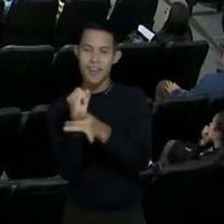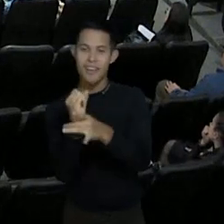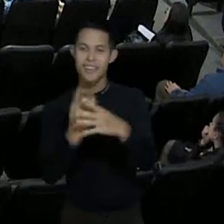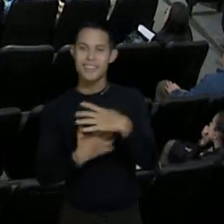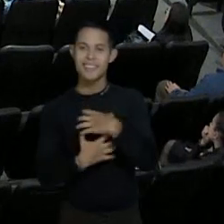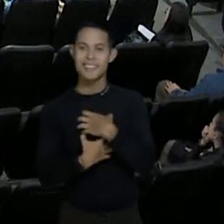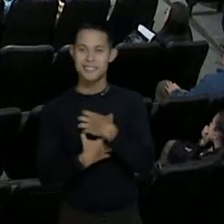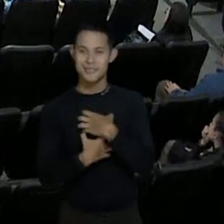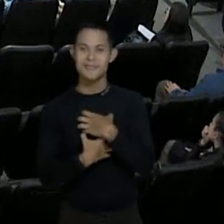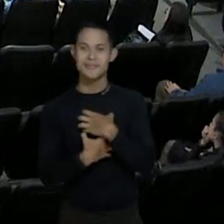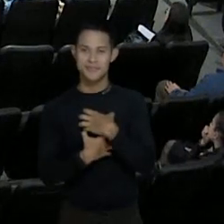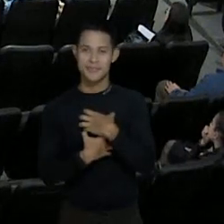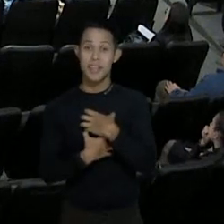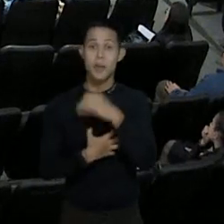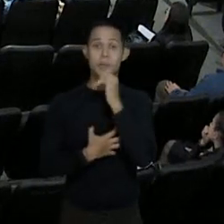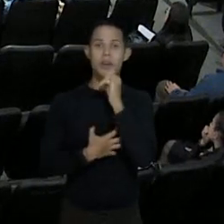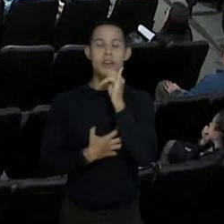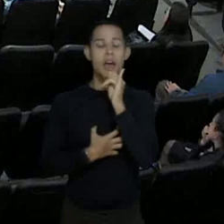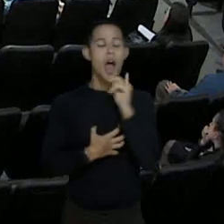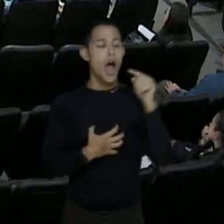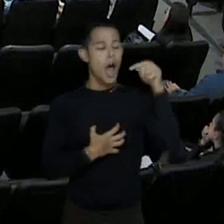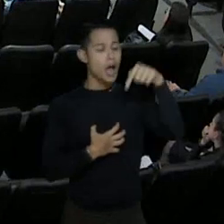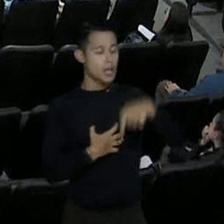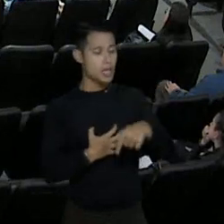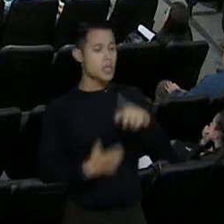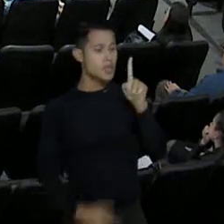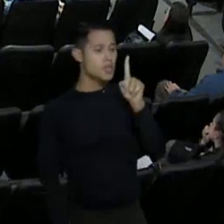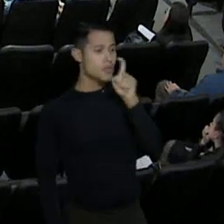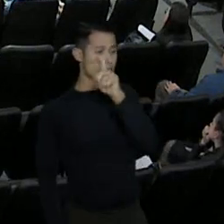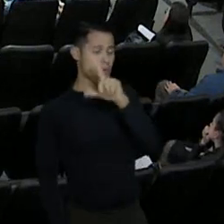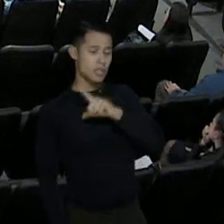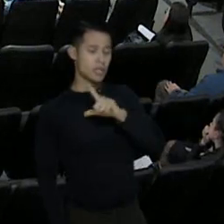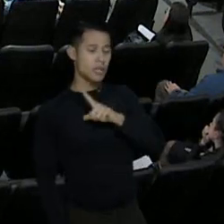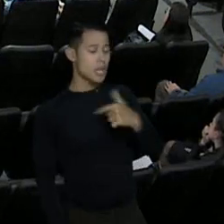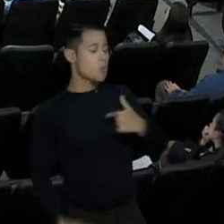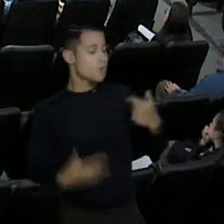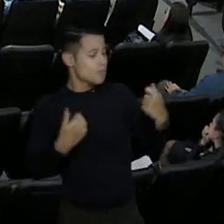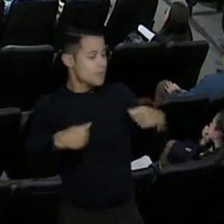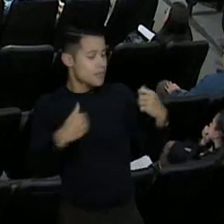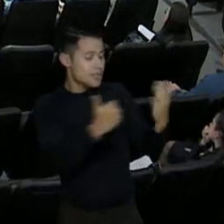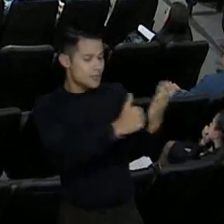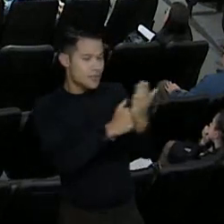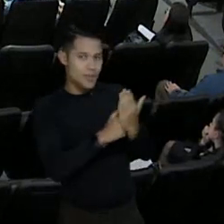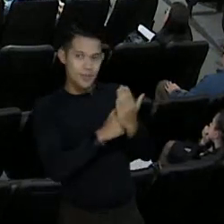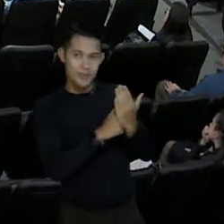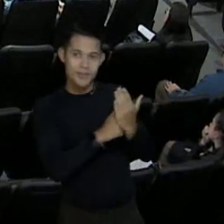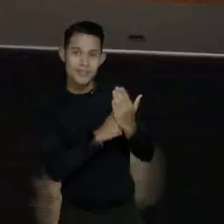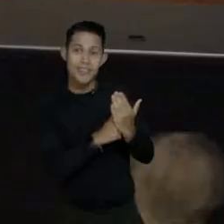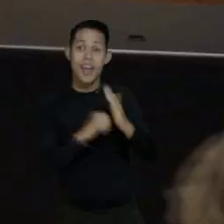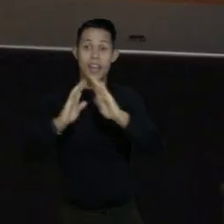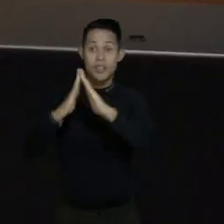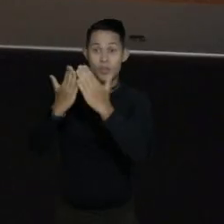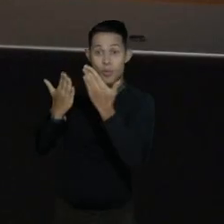falar aqui eu tô tendo dificuldade eu preciso de ajuda a escola a sala de aula Ela precisa ser um